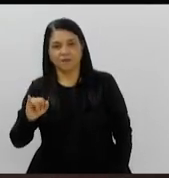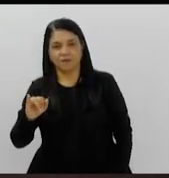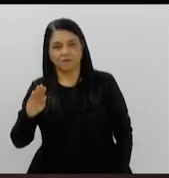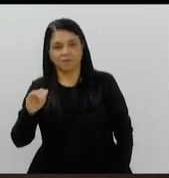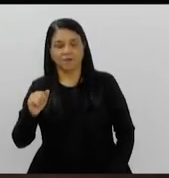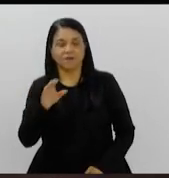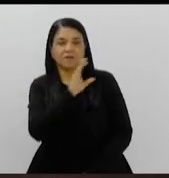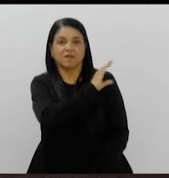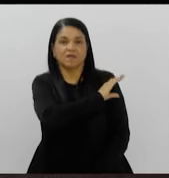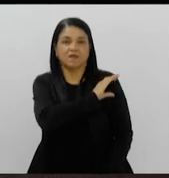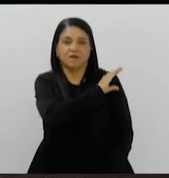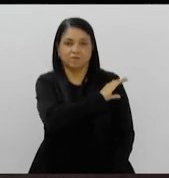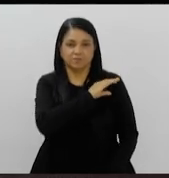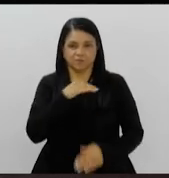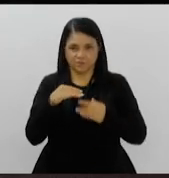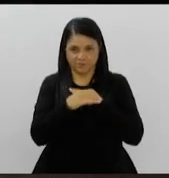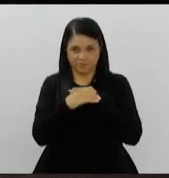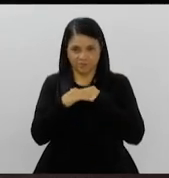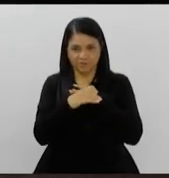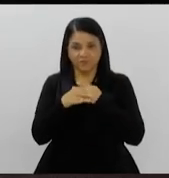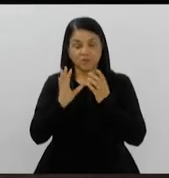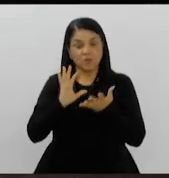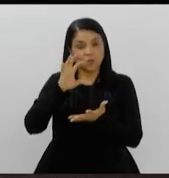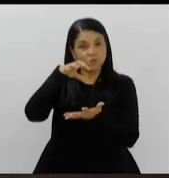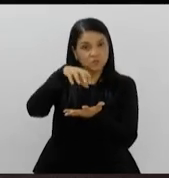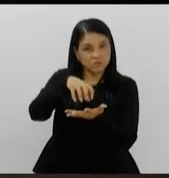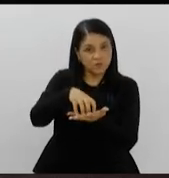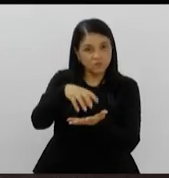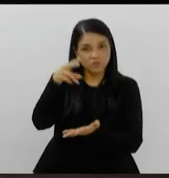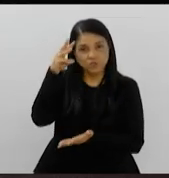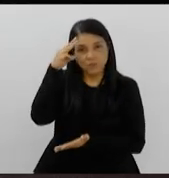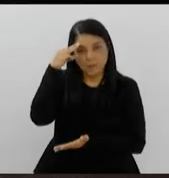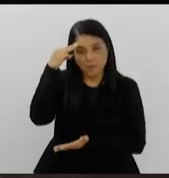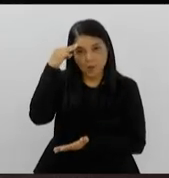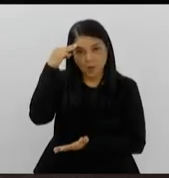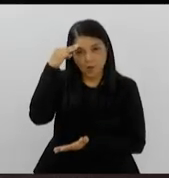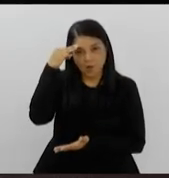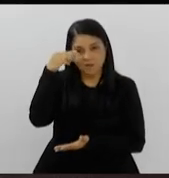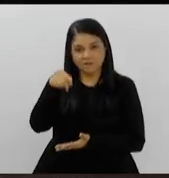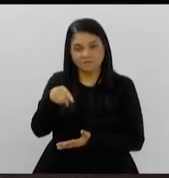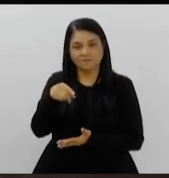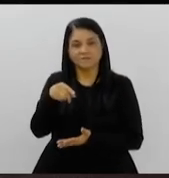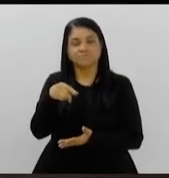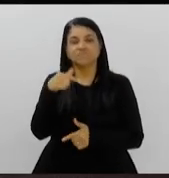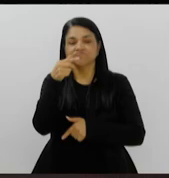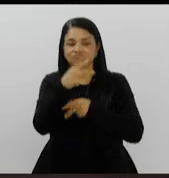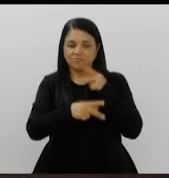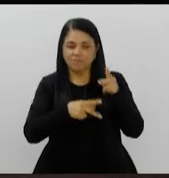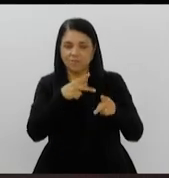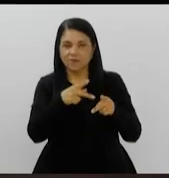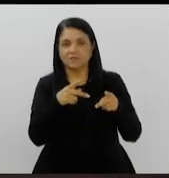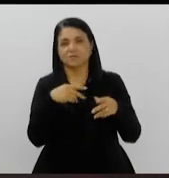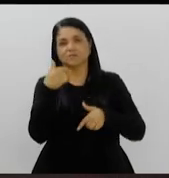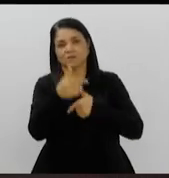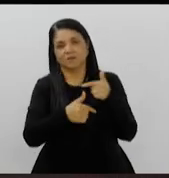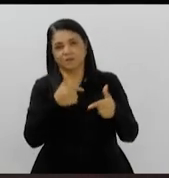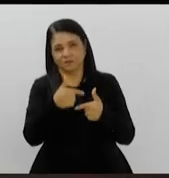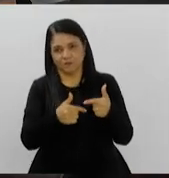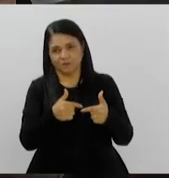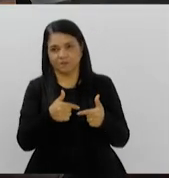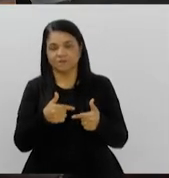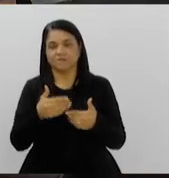para fazer dali um centro de memória, um centro de memória da classe trabalhadora. Muito obrigada,